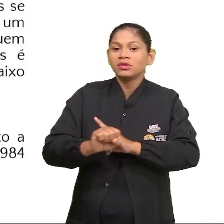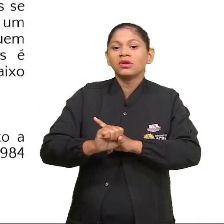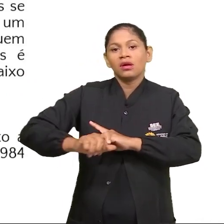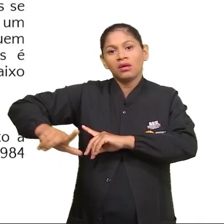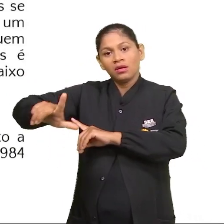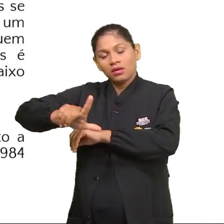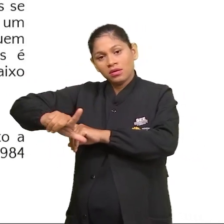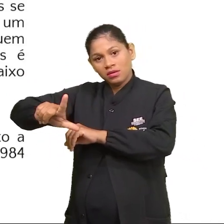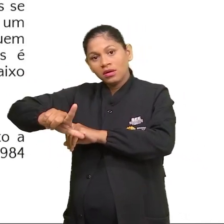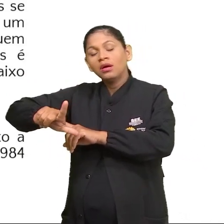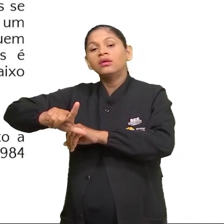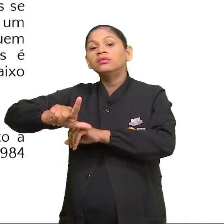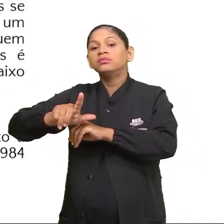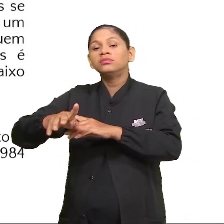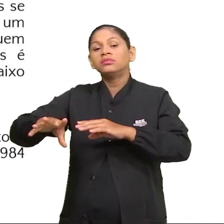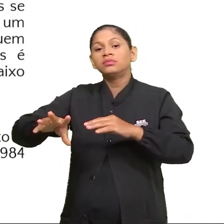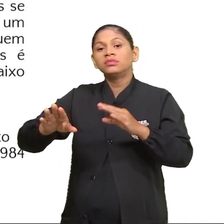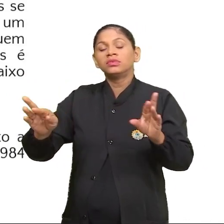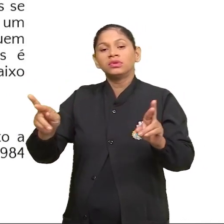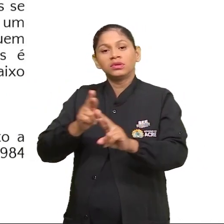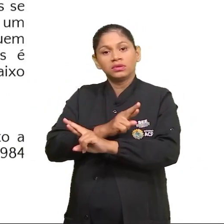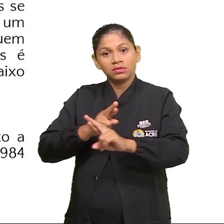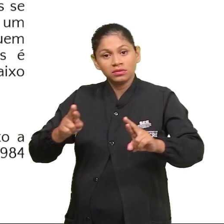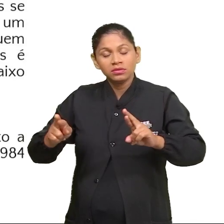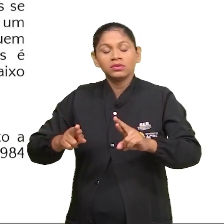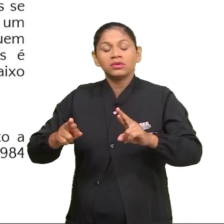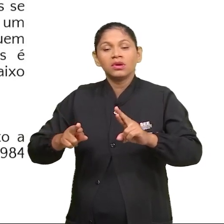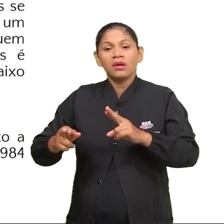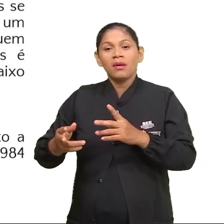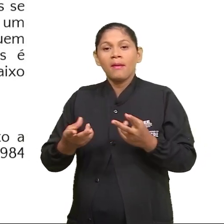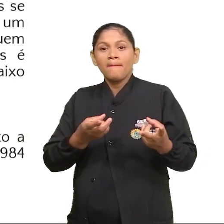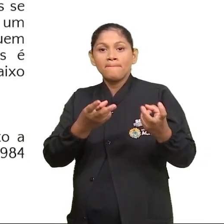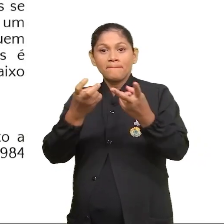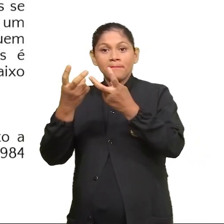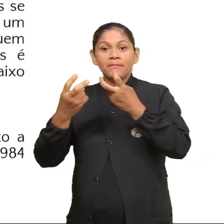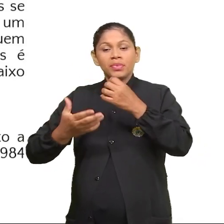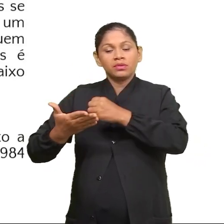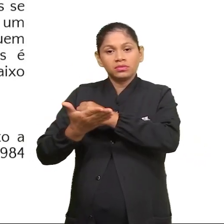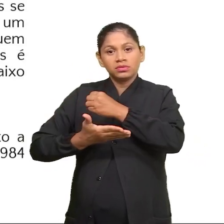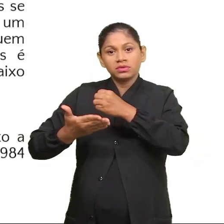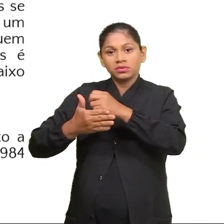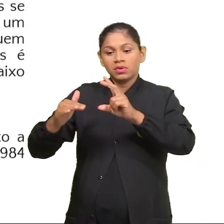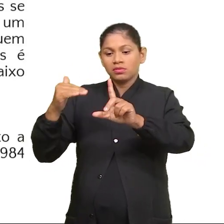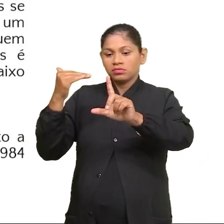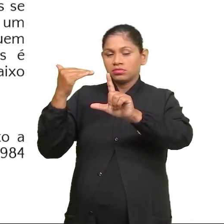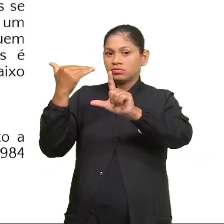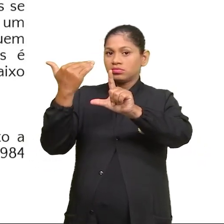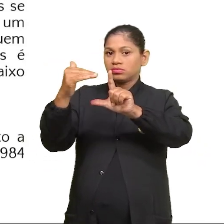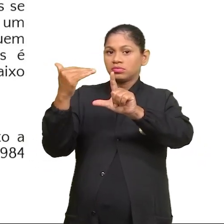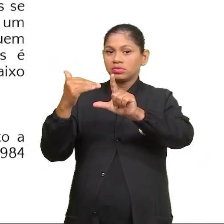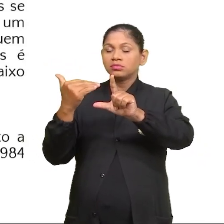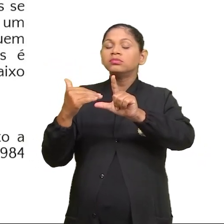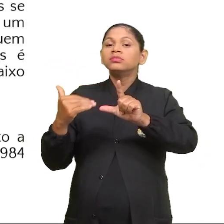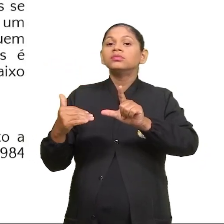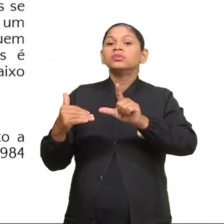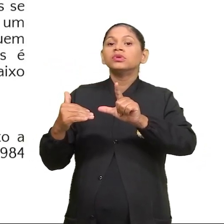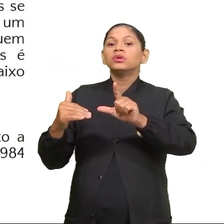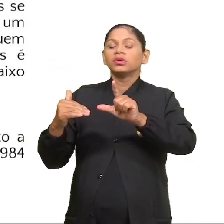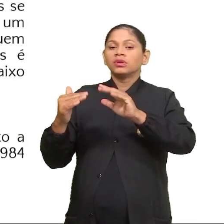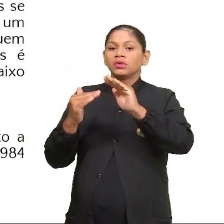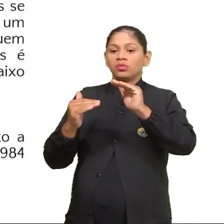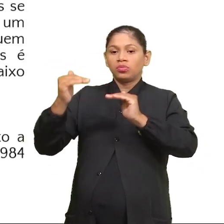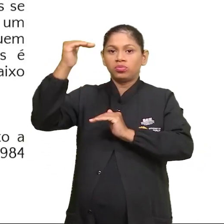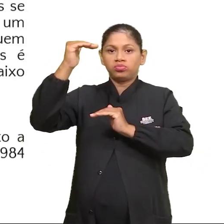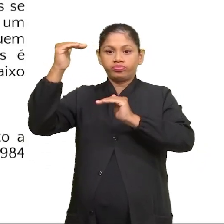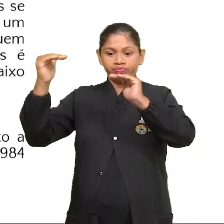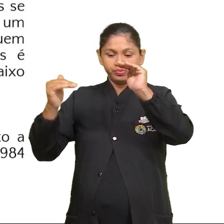literário, através das quais é possível vislumbrar as bases sociais nas quais se assentavam o alto e o